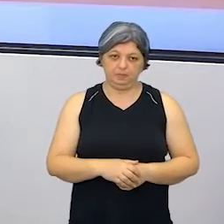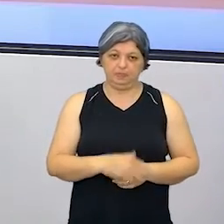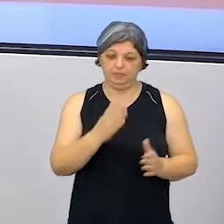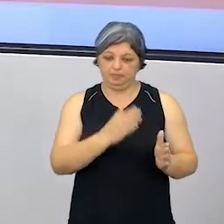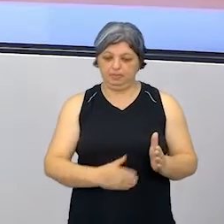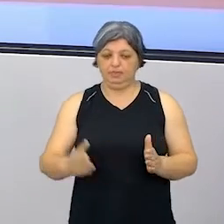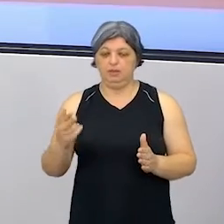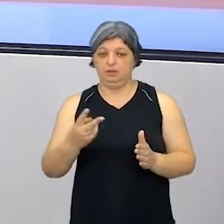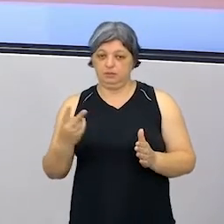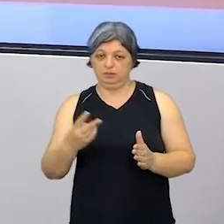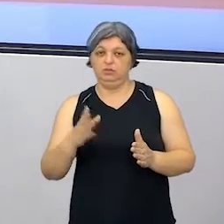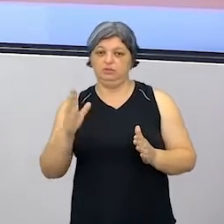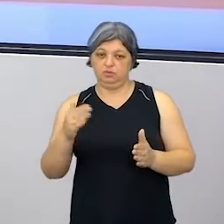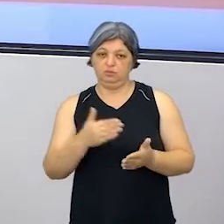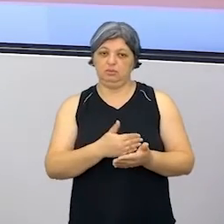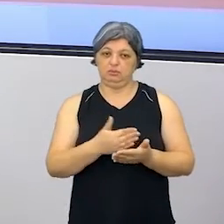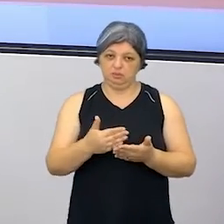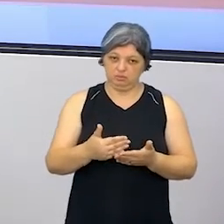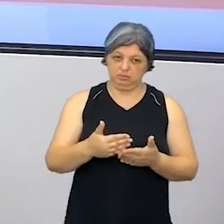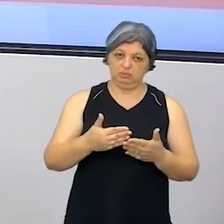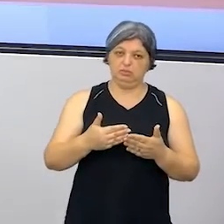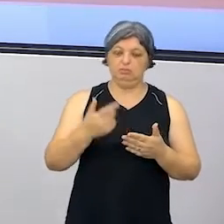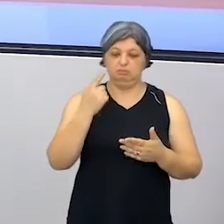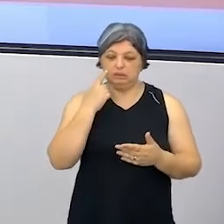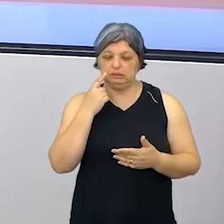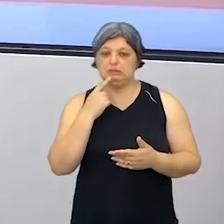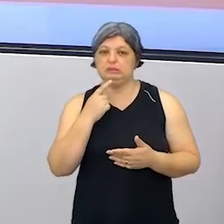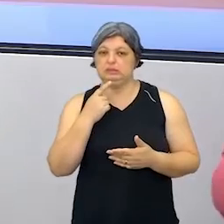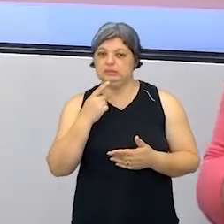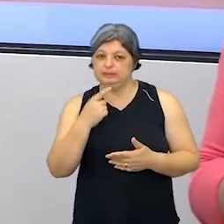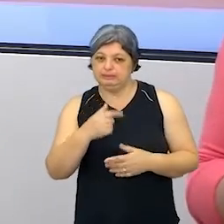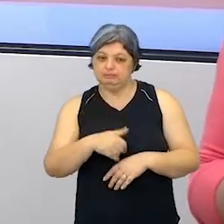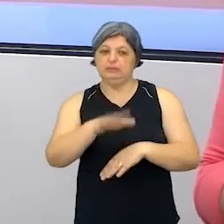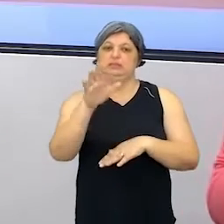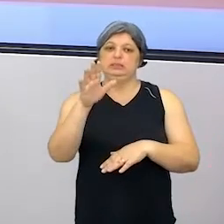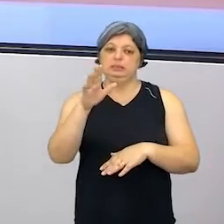da história que as coisas já começaram a ficar um pouco mais acaloradas, né? Sim.